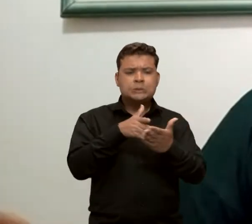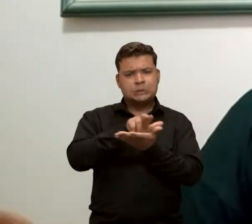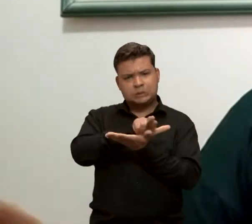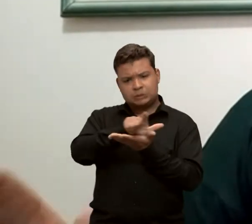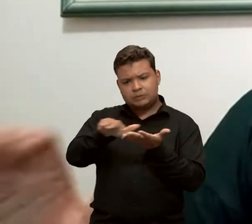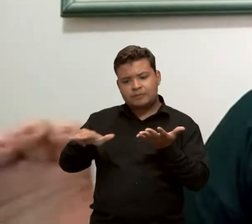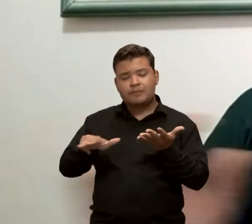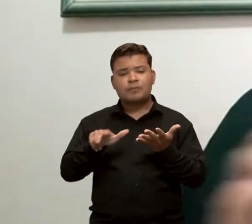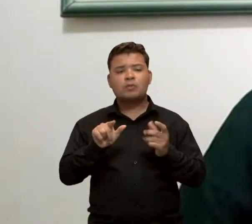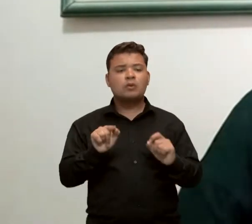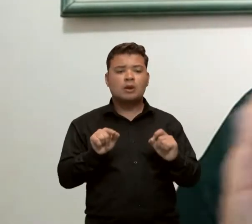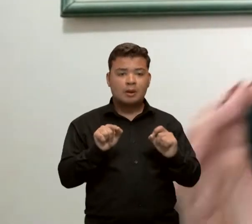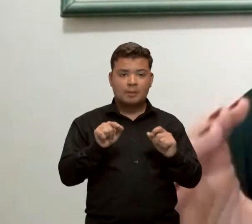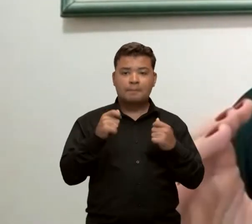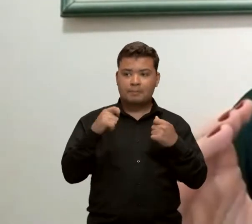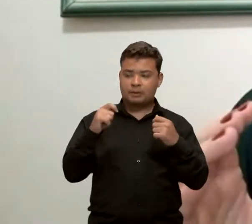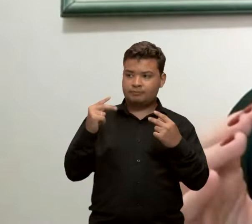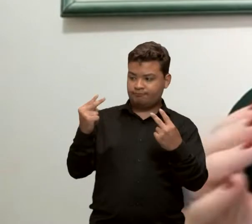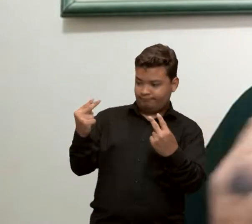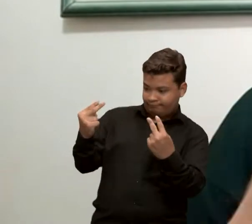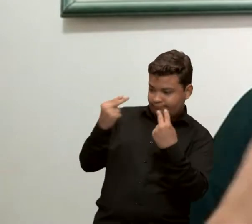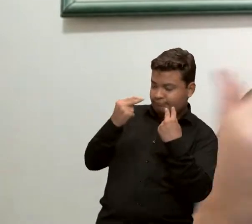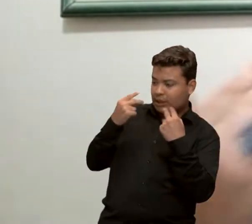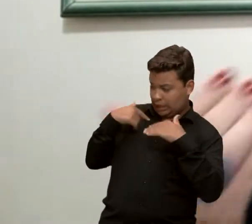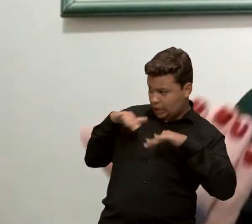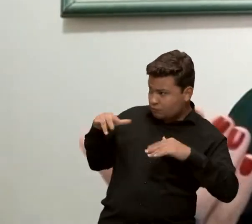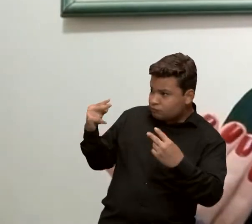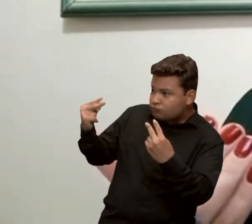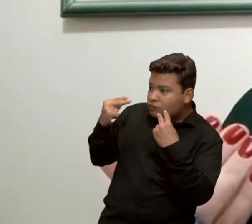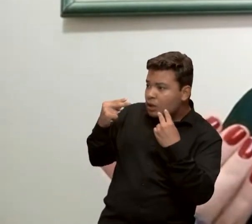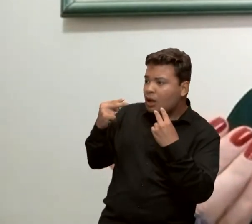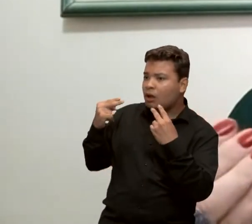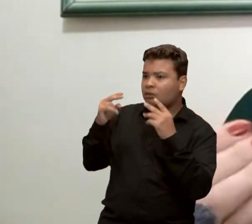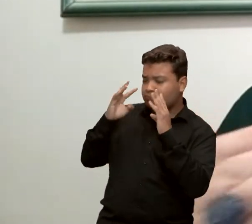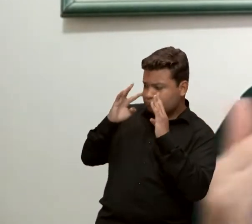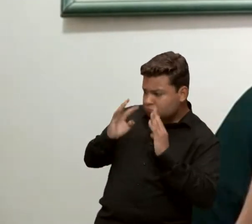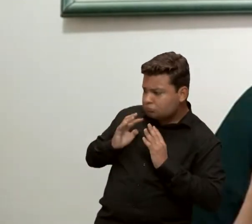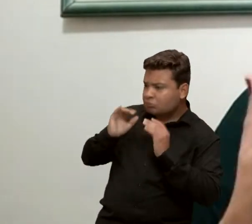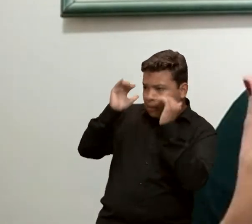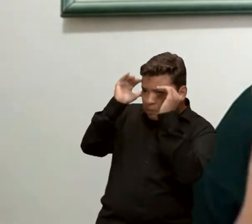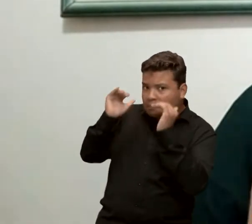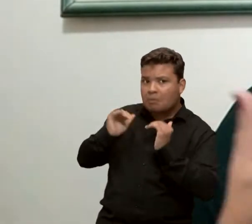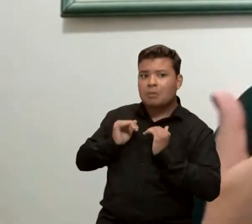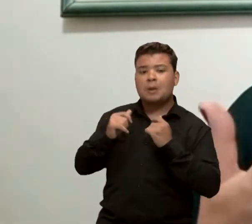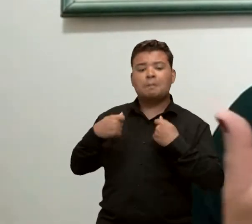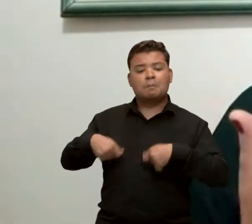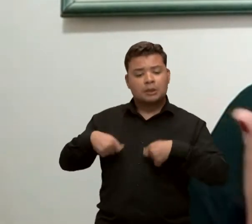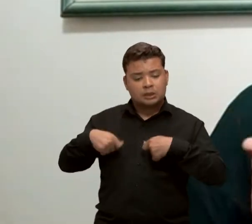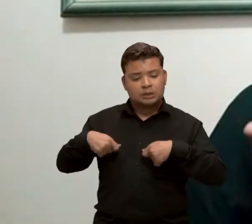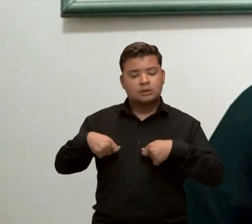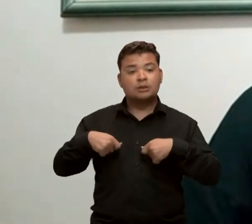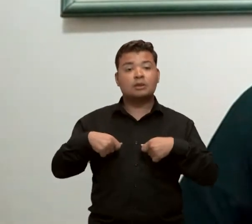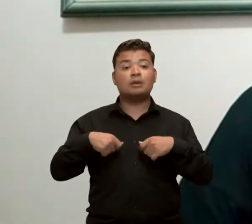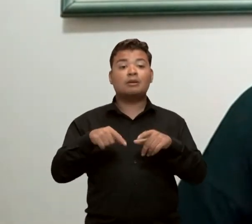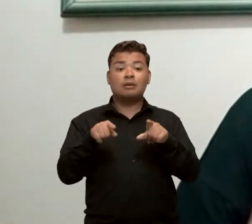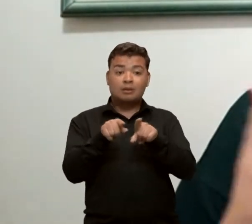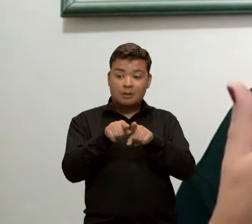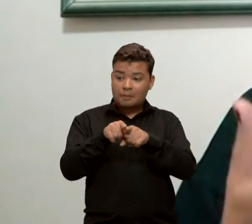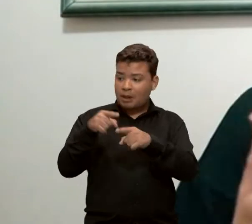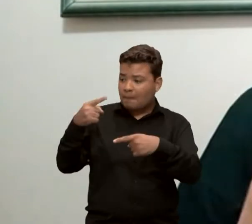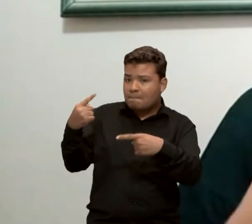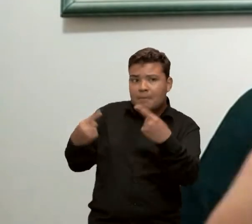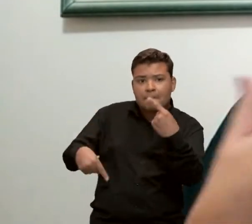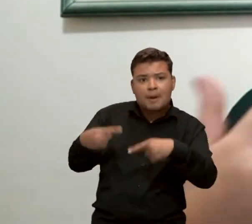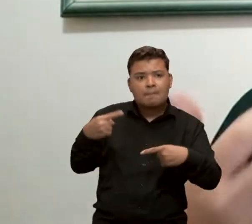ser vista, ela precisa ser escutada, ela precisa ser respeitada, ela precisa participar das discussões,